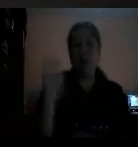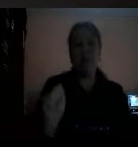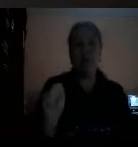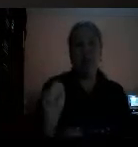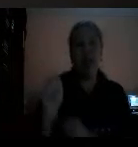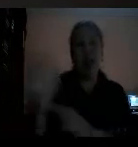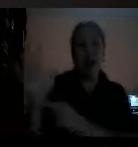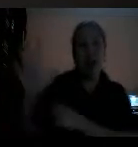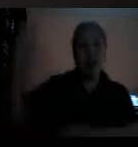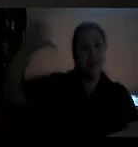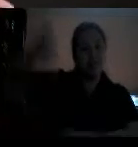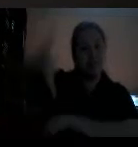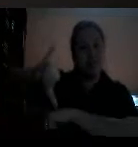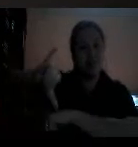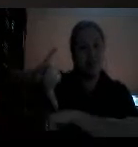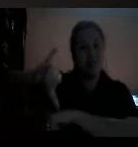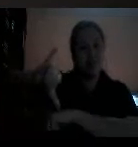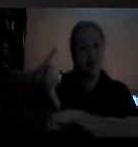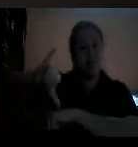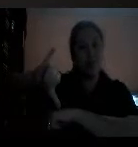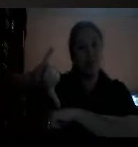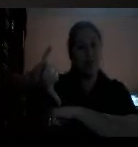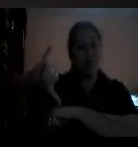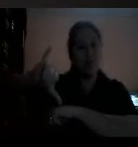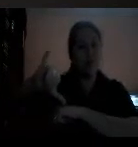eurasiático é onde está a Federação Russa?